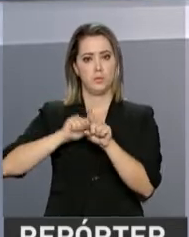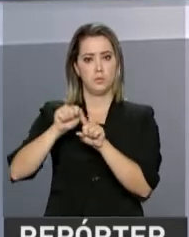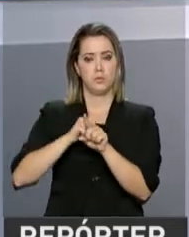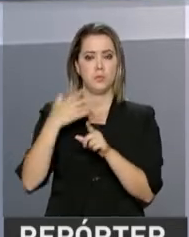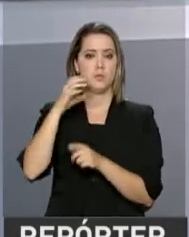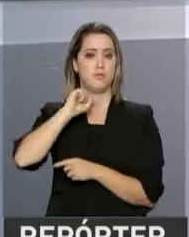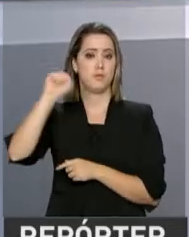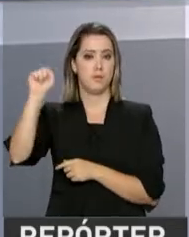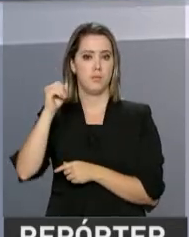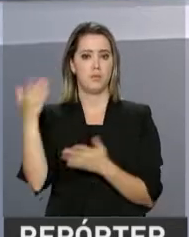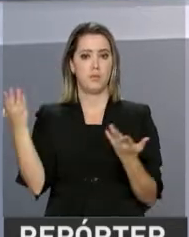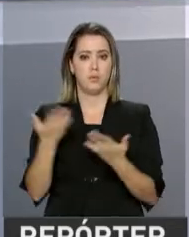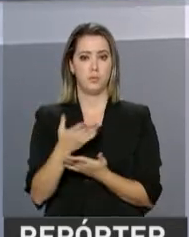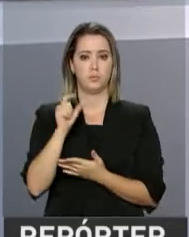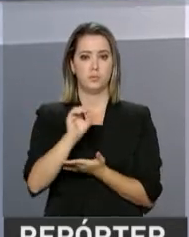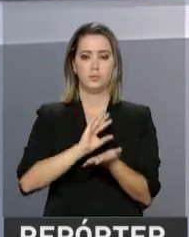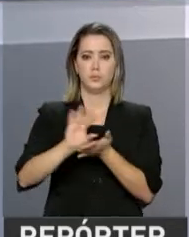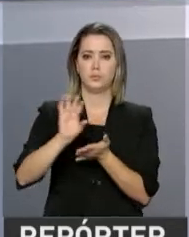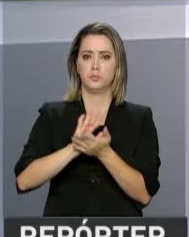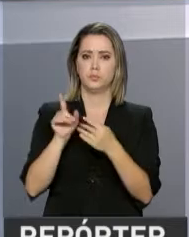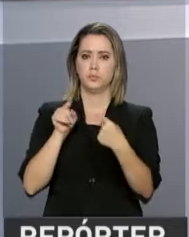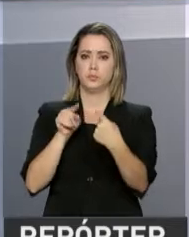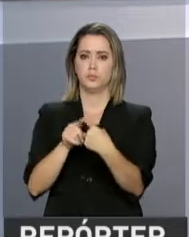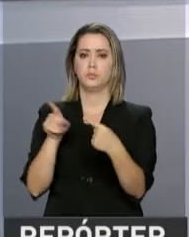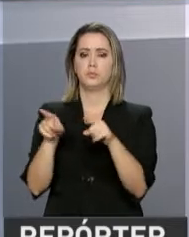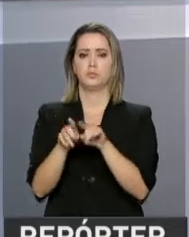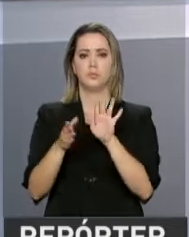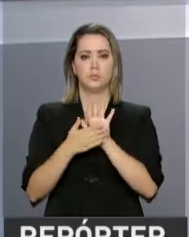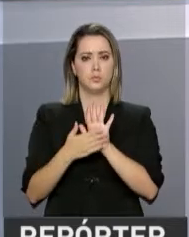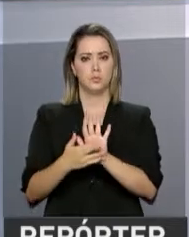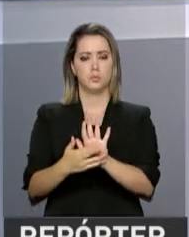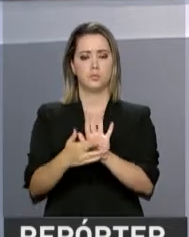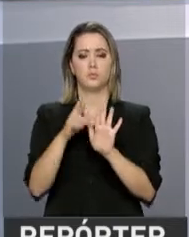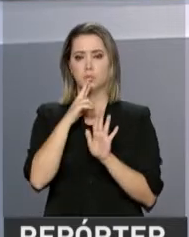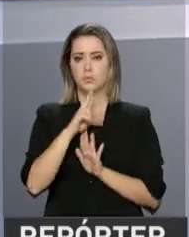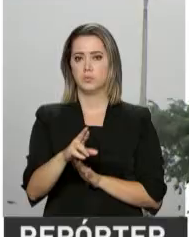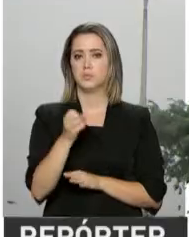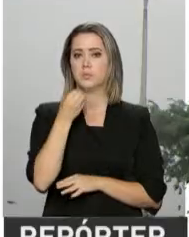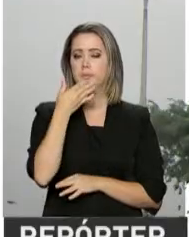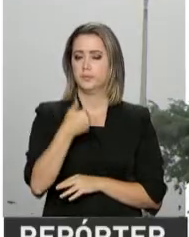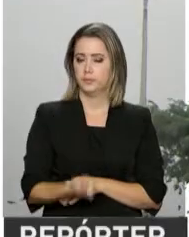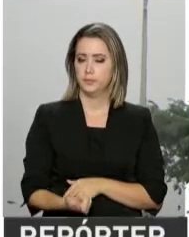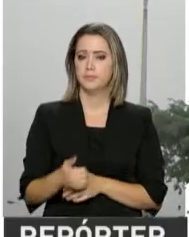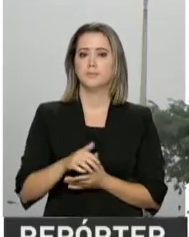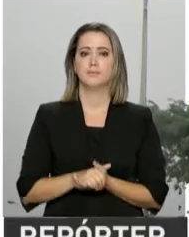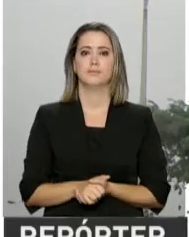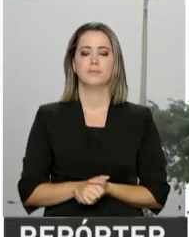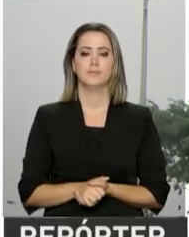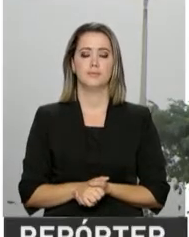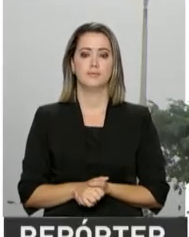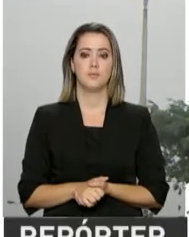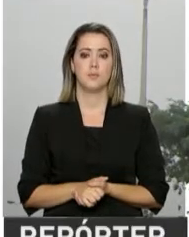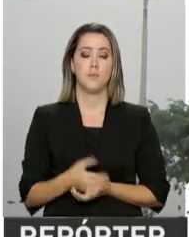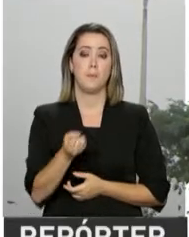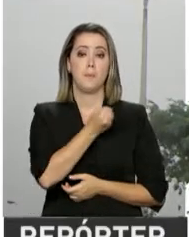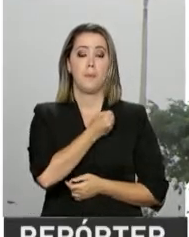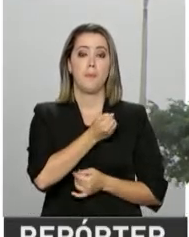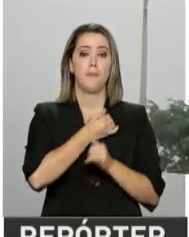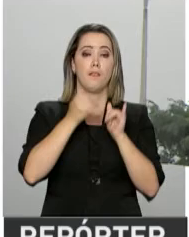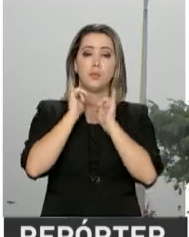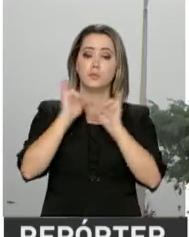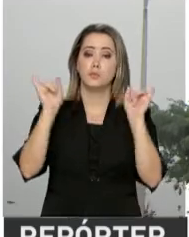em abril os investimentos diretos também apresentaram bons resultados os números divulgados